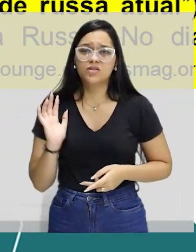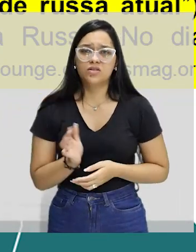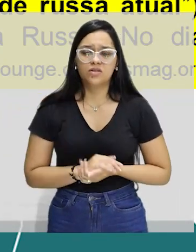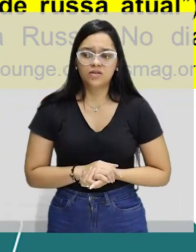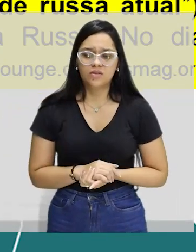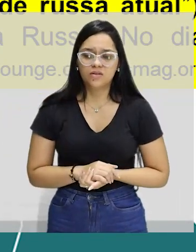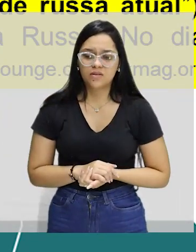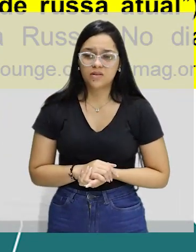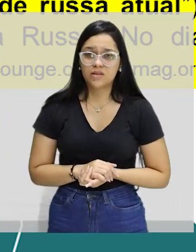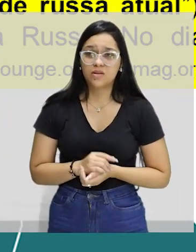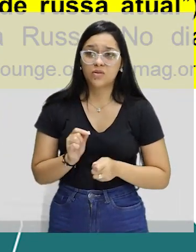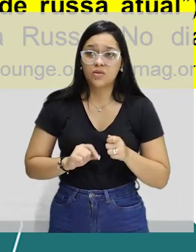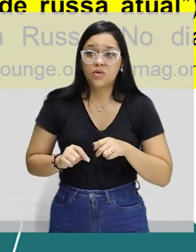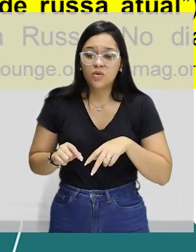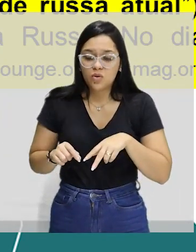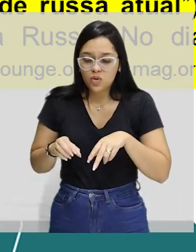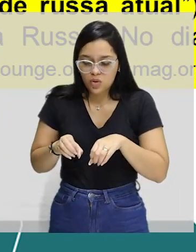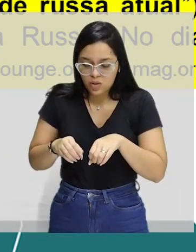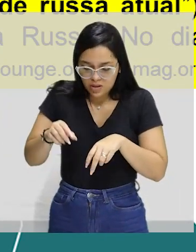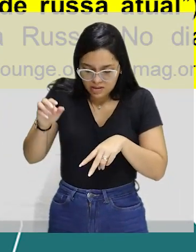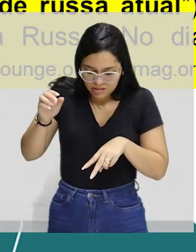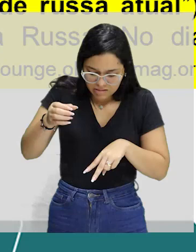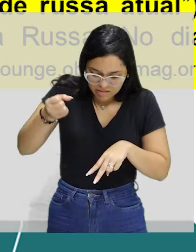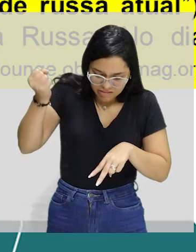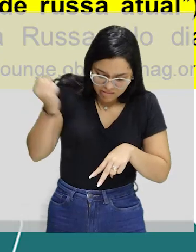Ele pregou os próprios testículos